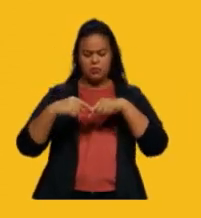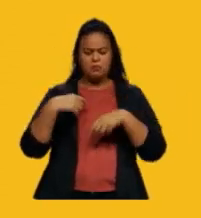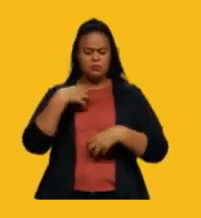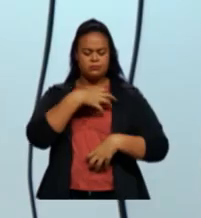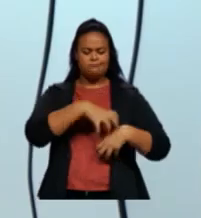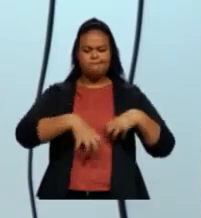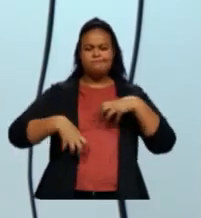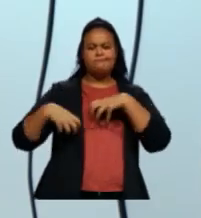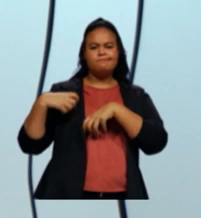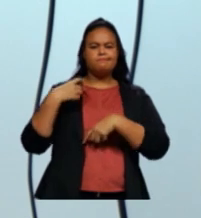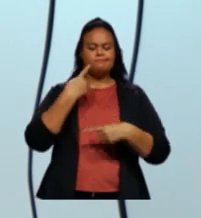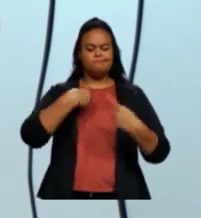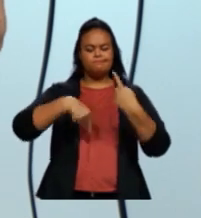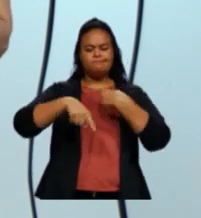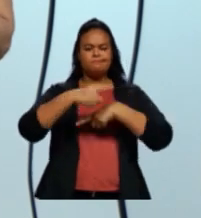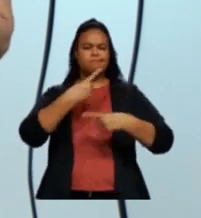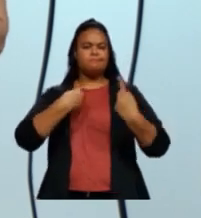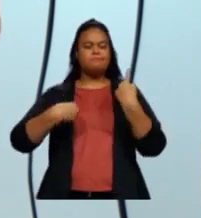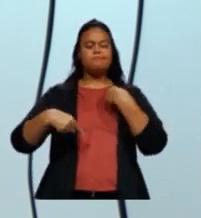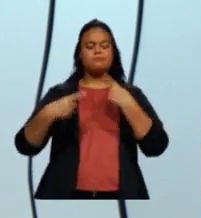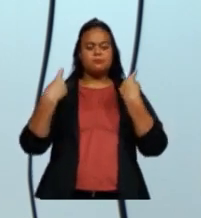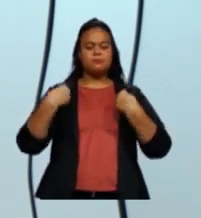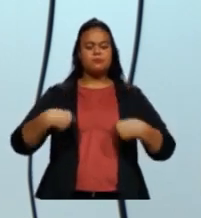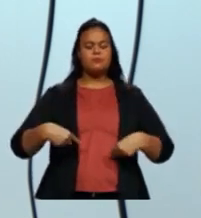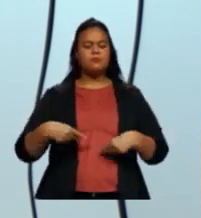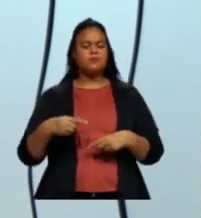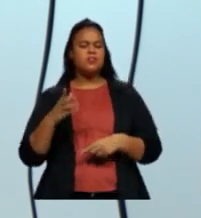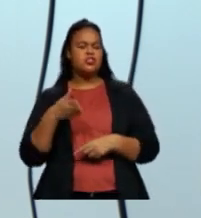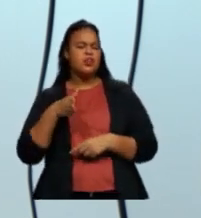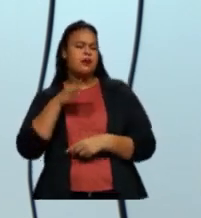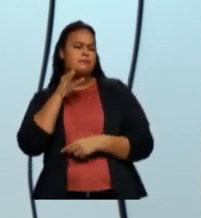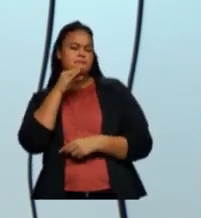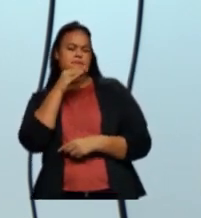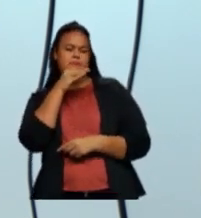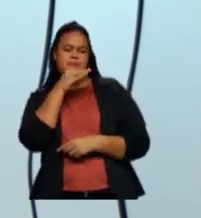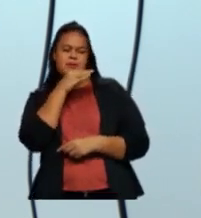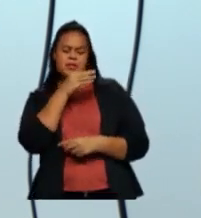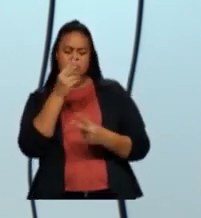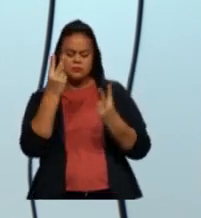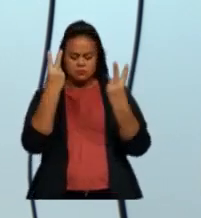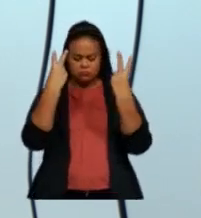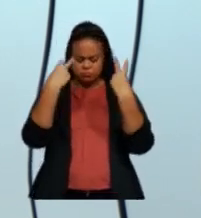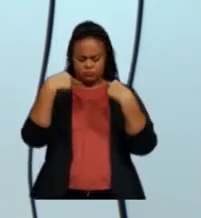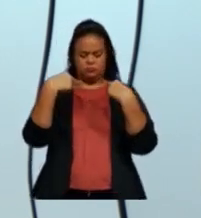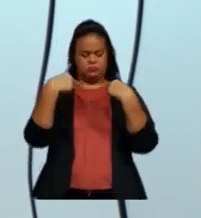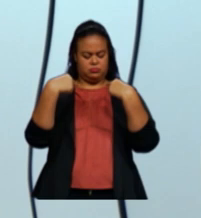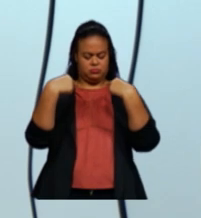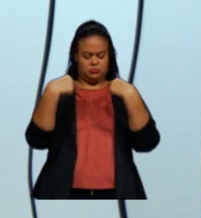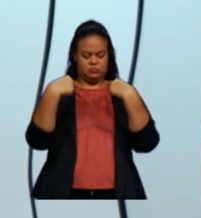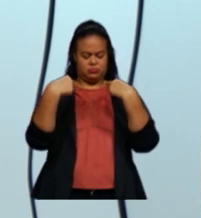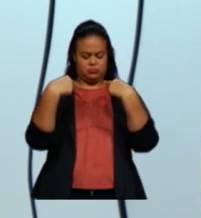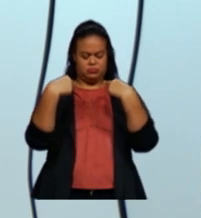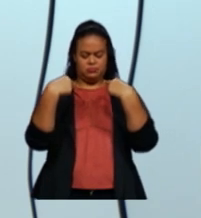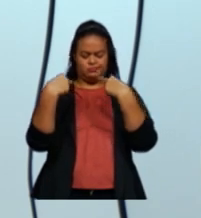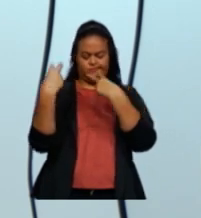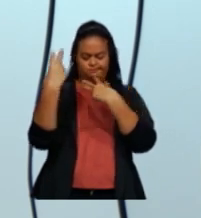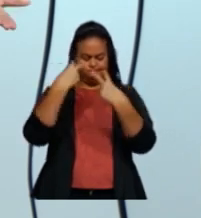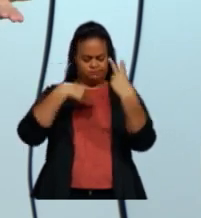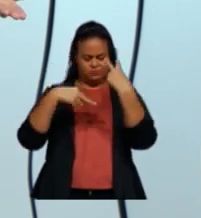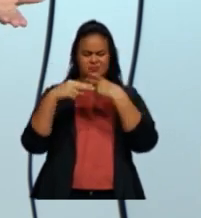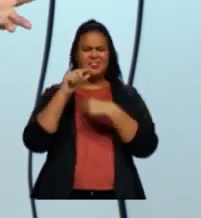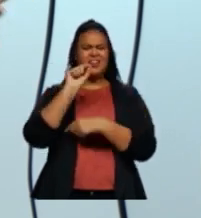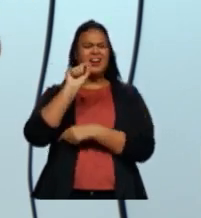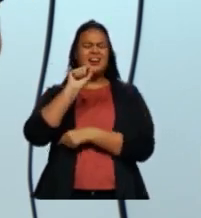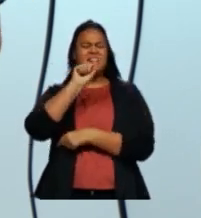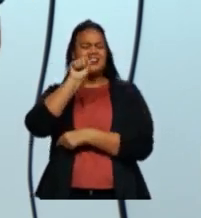adolescência. Você já deparou com alguns momentos que você olha para você mesmo e se pergunta: quem sou